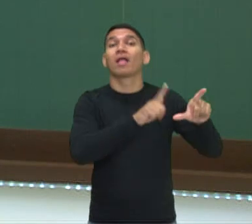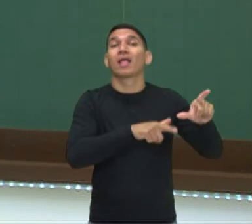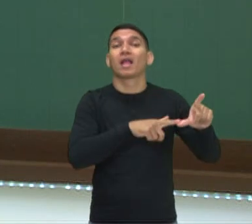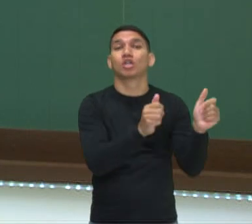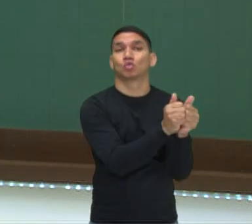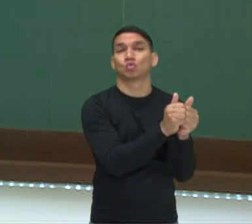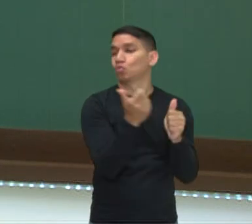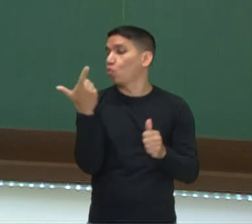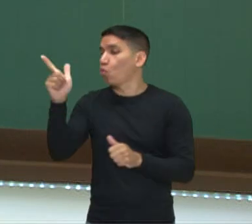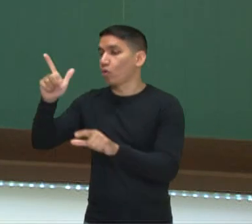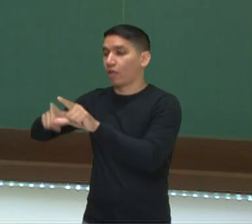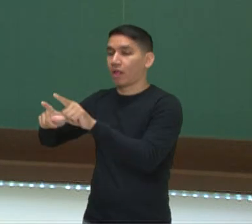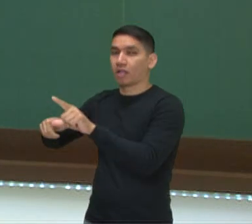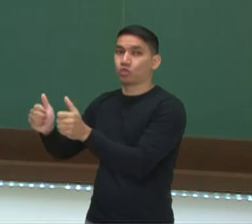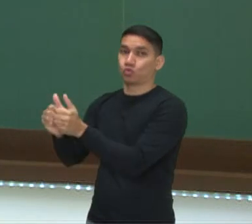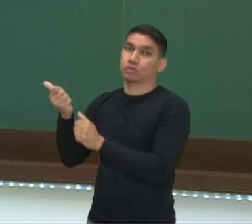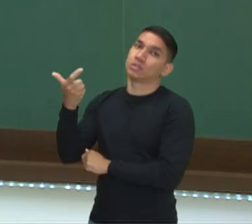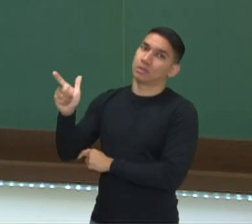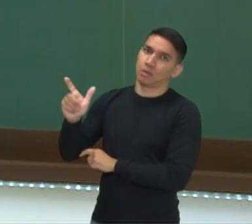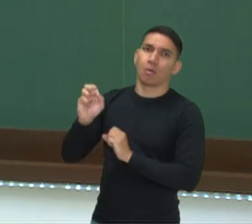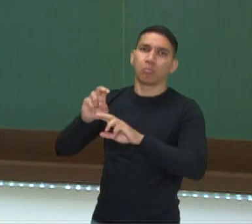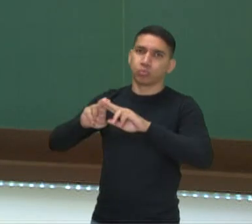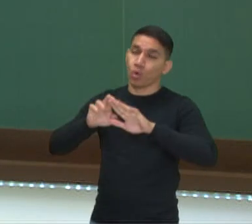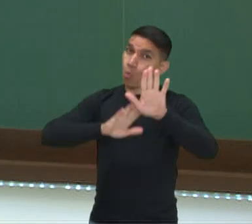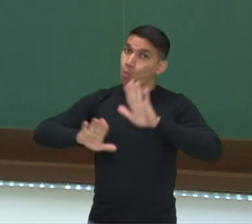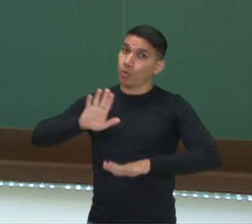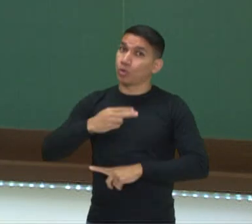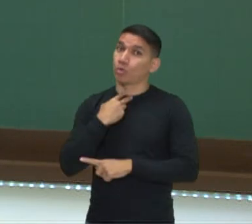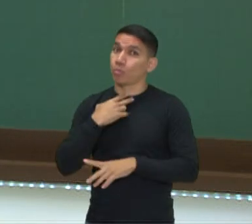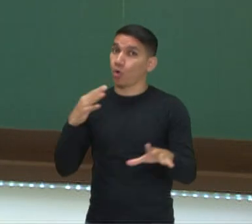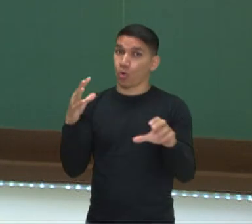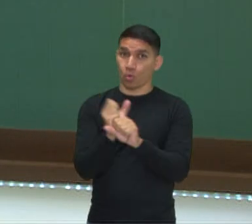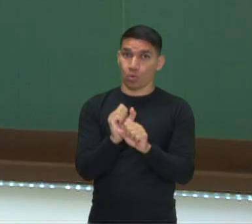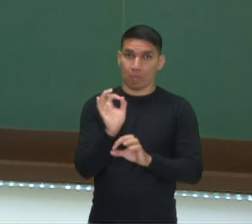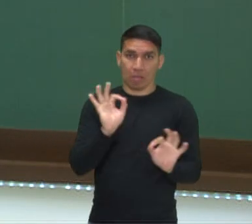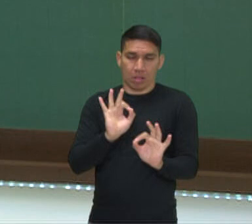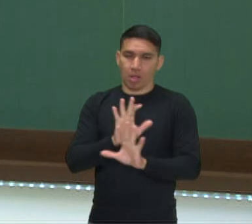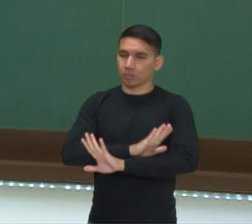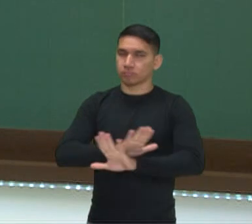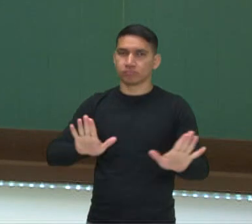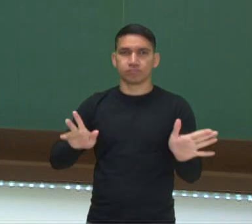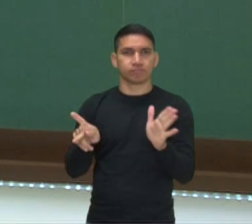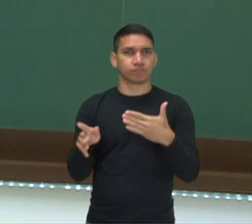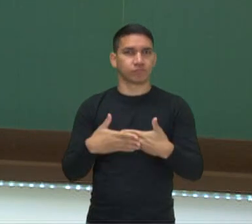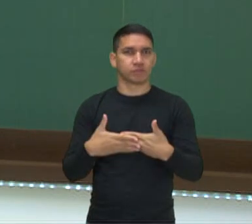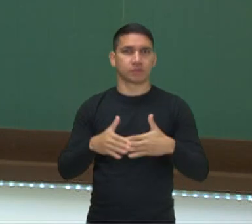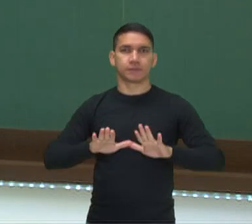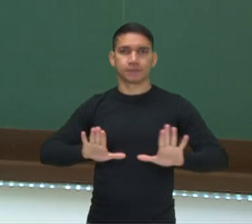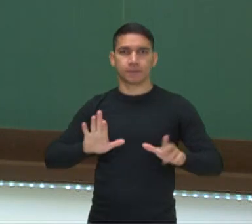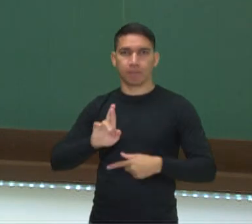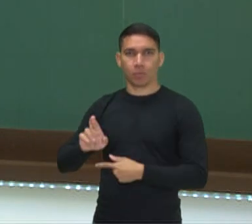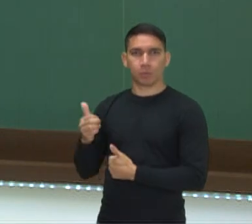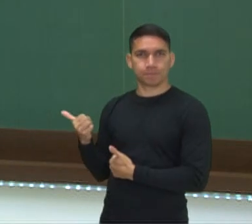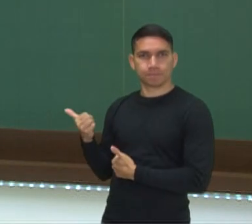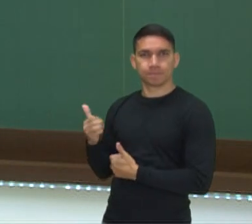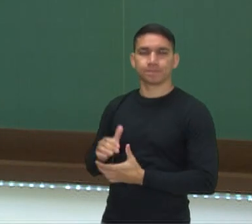depois, tá? Então cuidado com isso, não dá para somar ninguém aqui. Acabou nessa resposta,